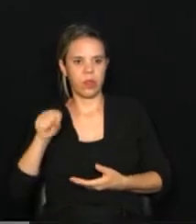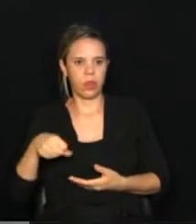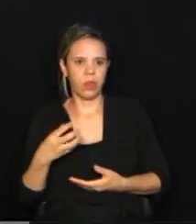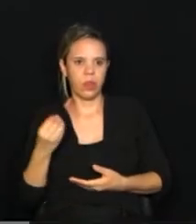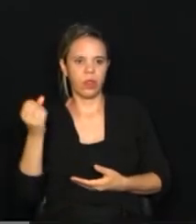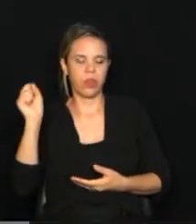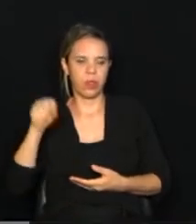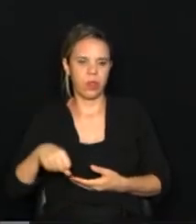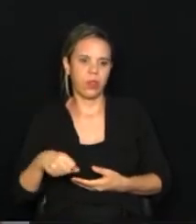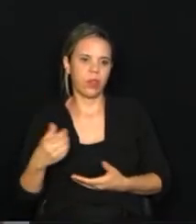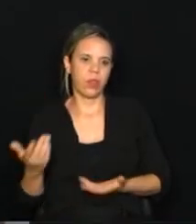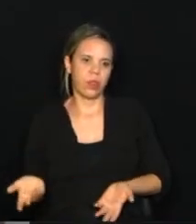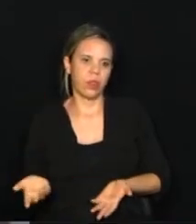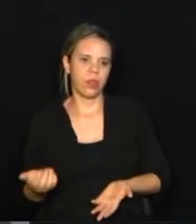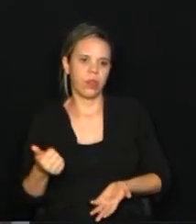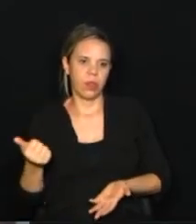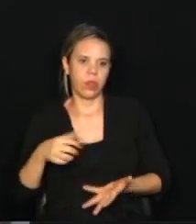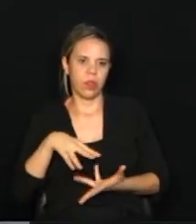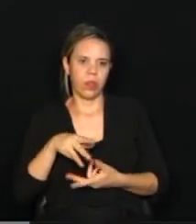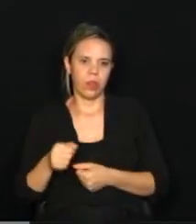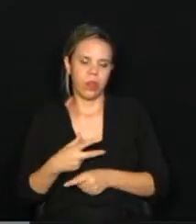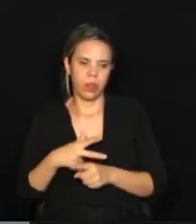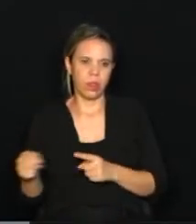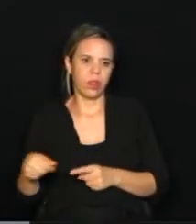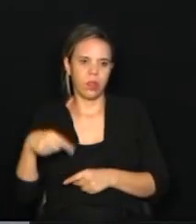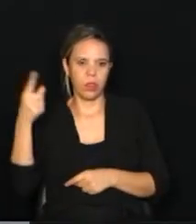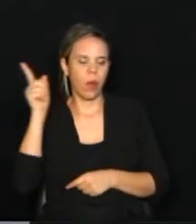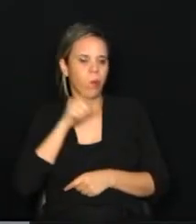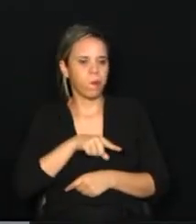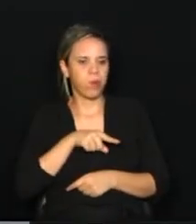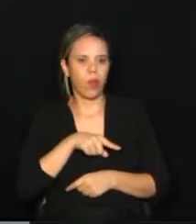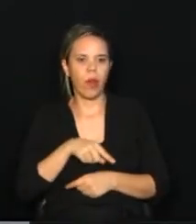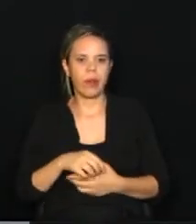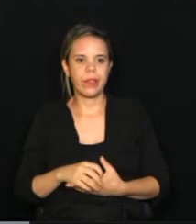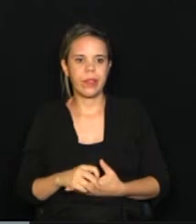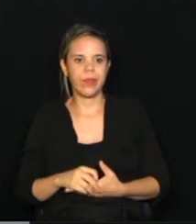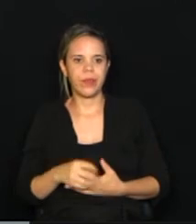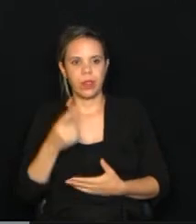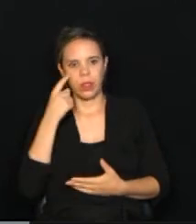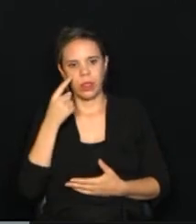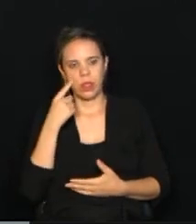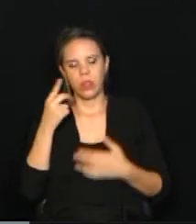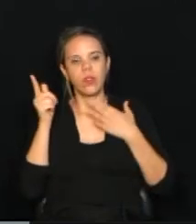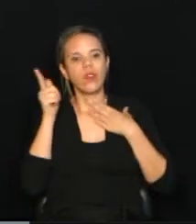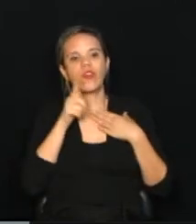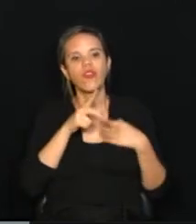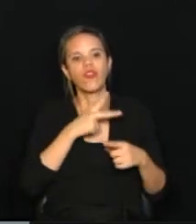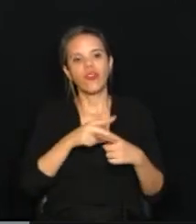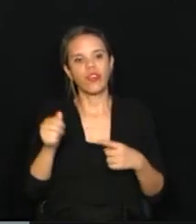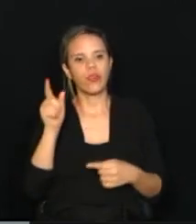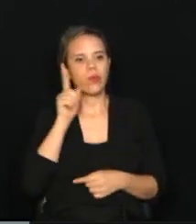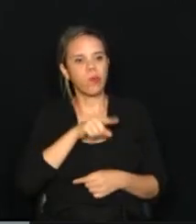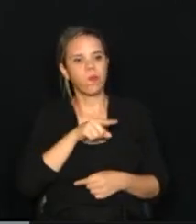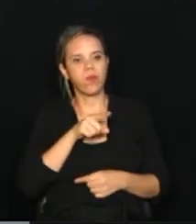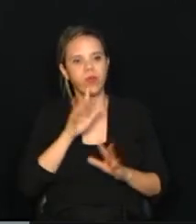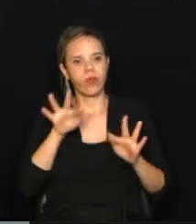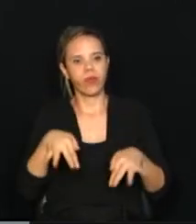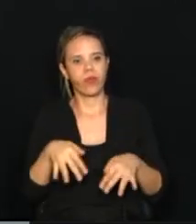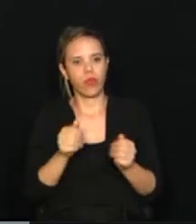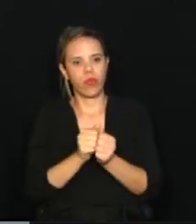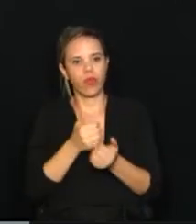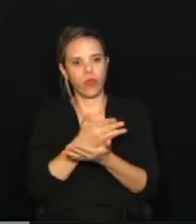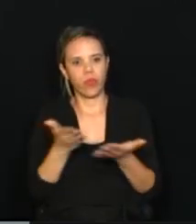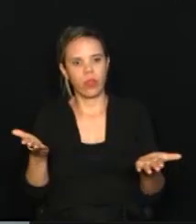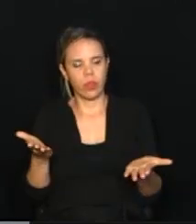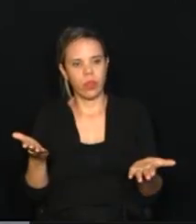sim. Esse primeiro mundial que a gente foi campeão foi lá nos Estados Unidos. Olha a gente ganhou dos Estados Unidos, né? Ganhamos a final, foi com elas.